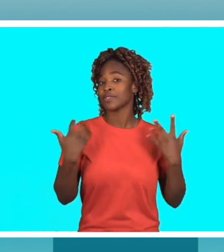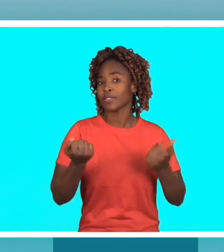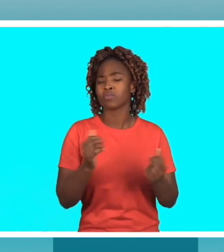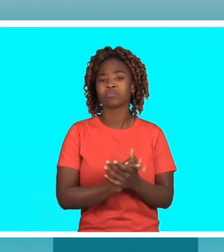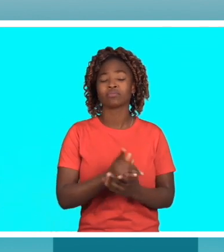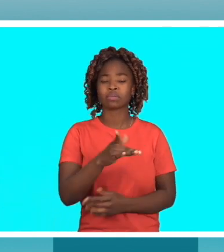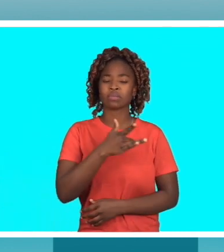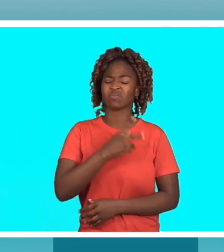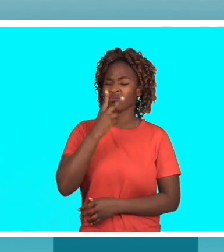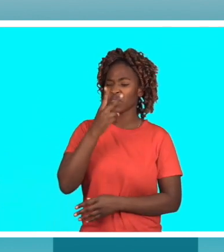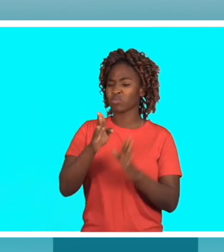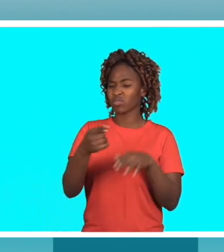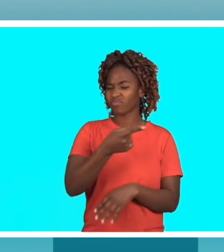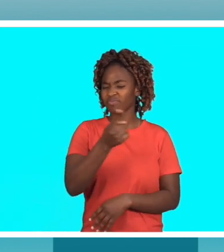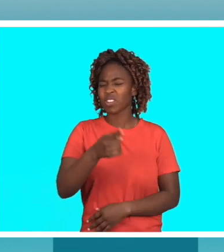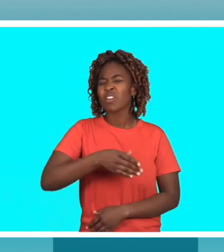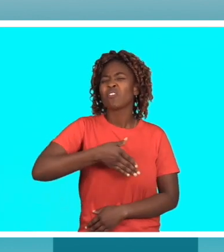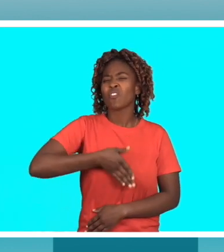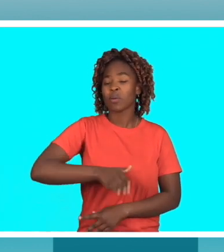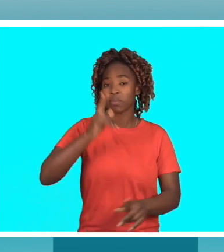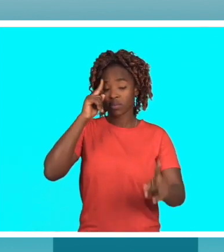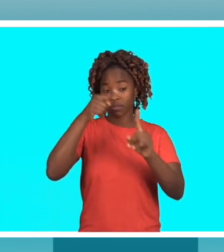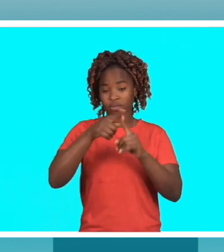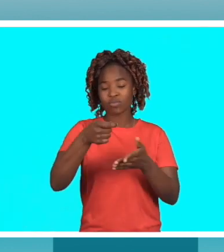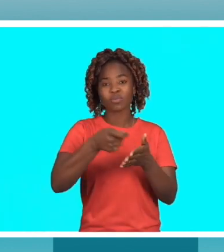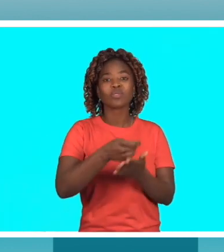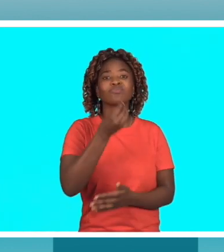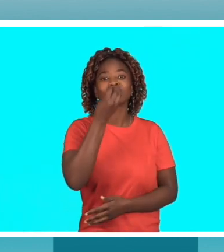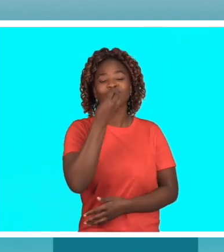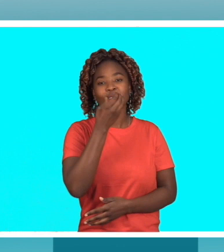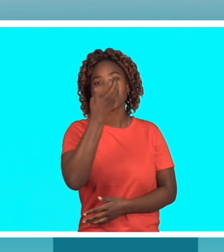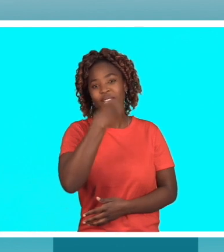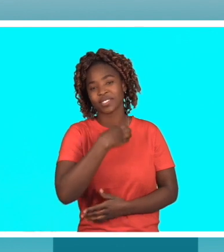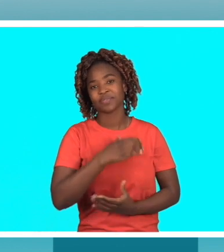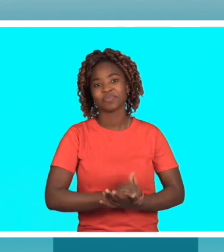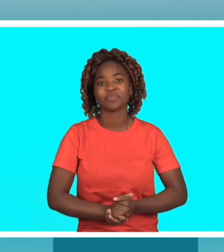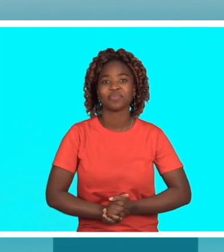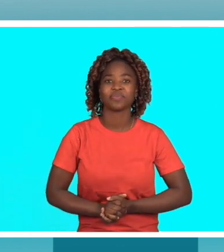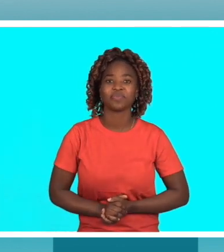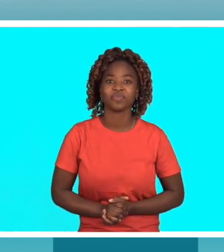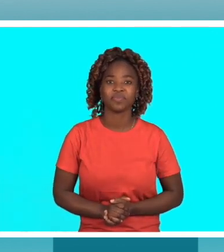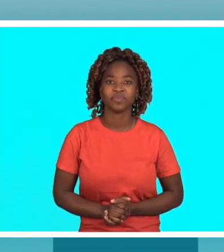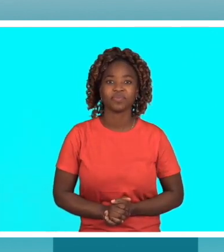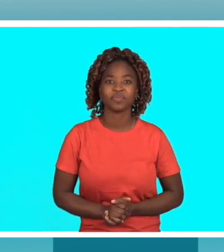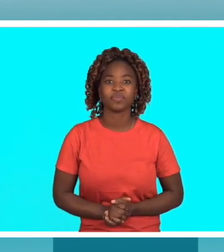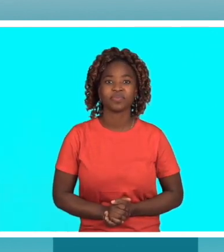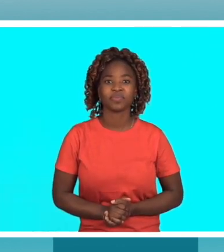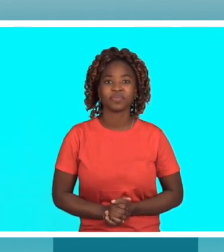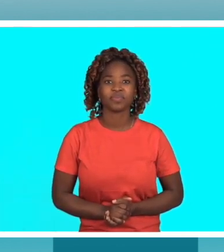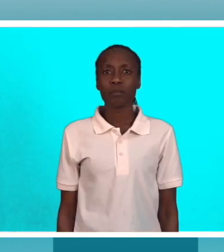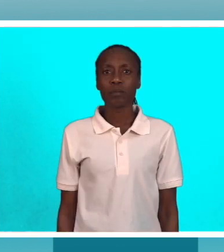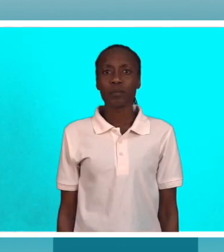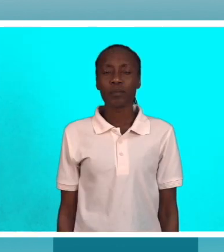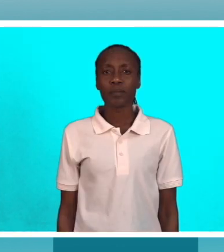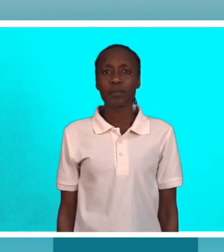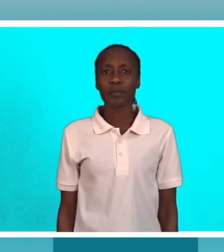Ministério da Saúde, acredita que a satisfação imediata de necessidades alimentares, como a fome, pode ser a principal causa desta prática.